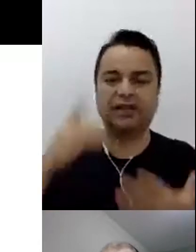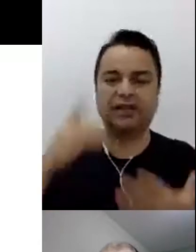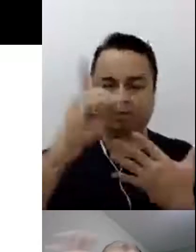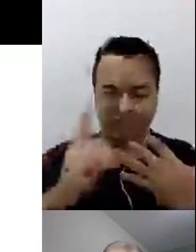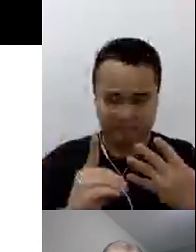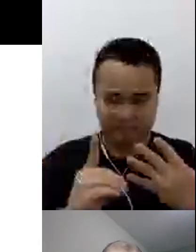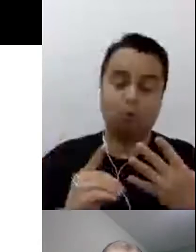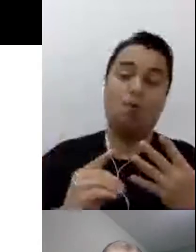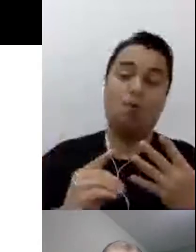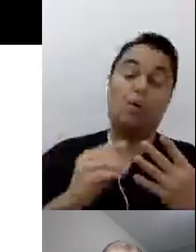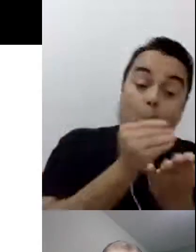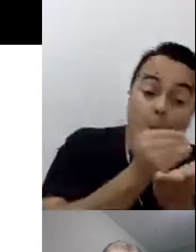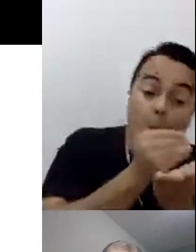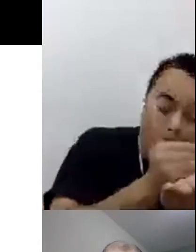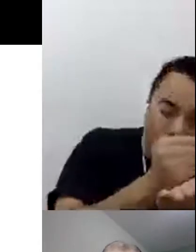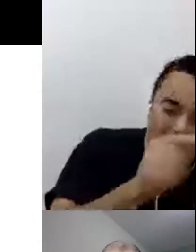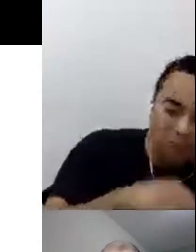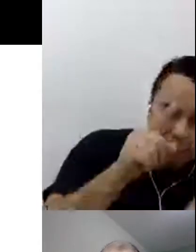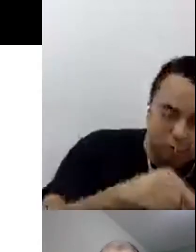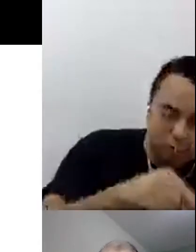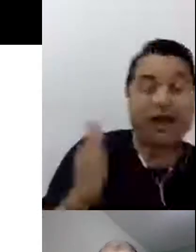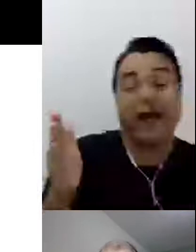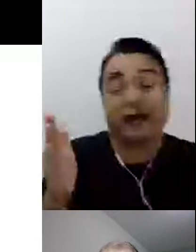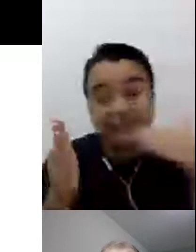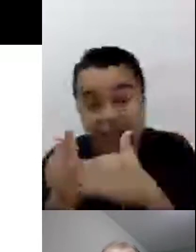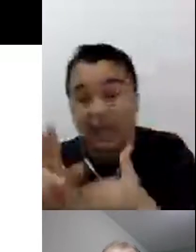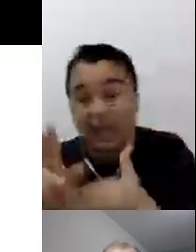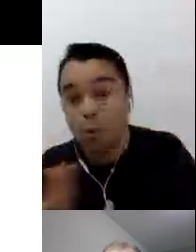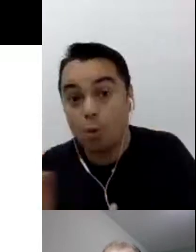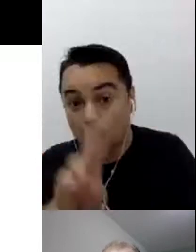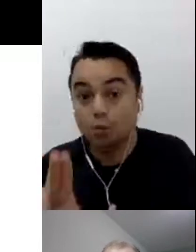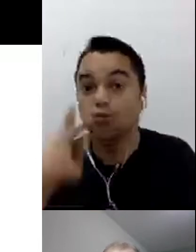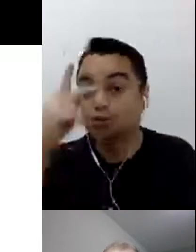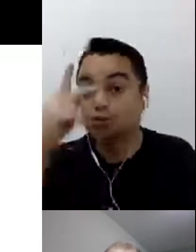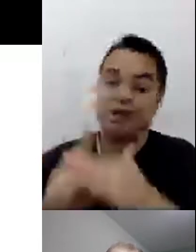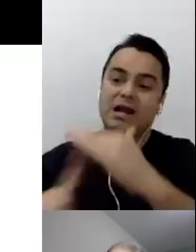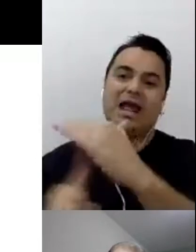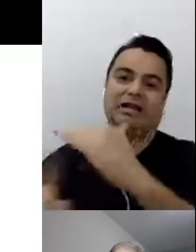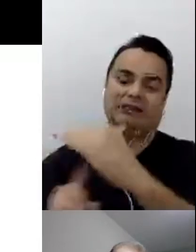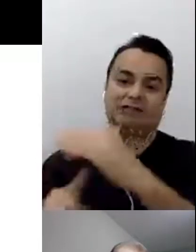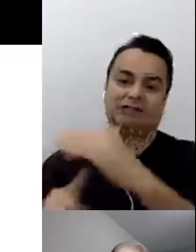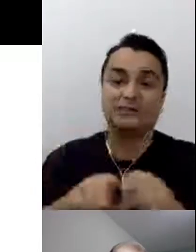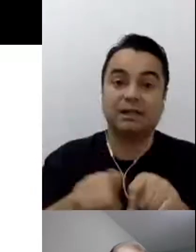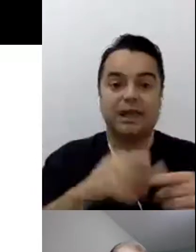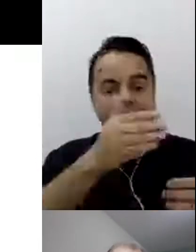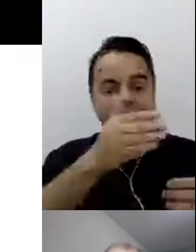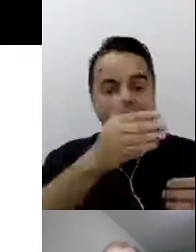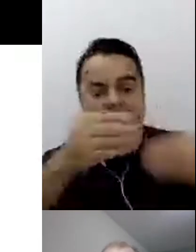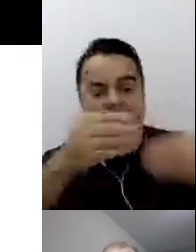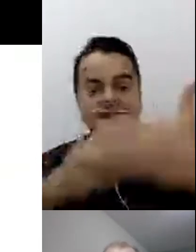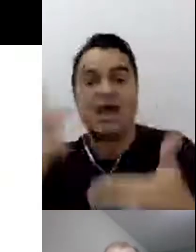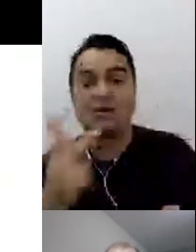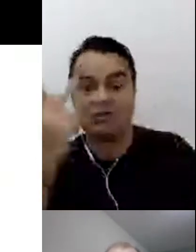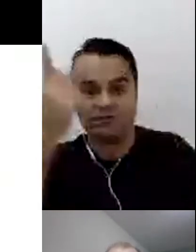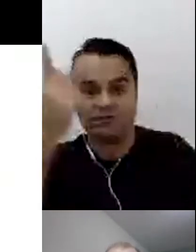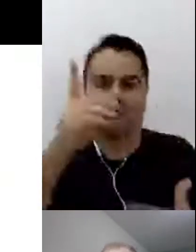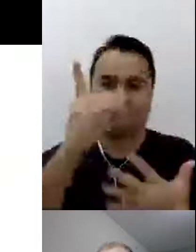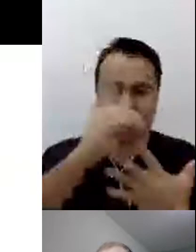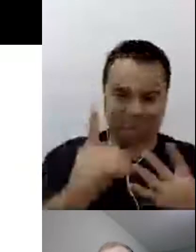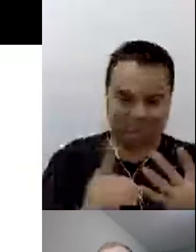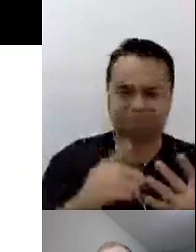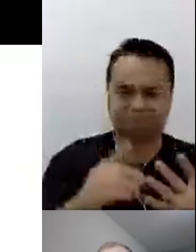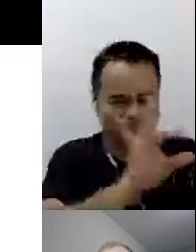até a utilização dele em campo, e a gente também pega a cadeia de valor do dado, então a gente vai coletando todos os dados